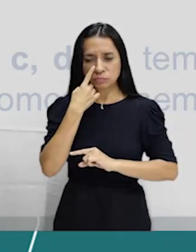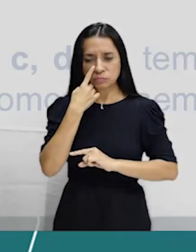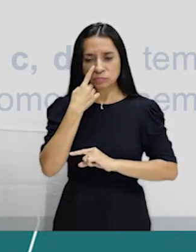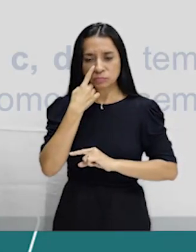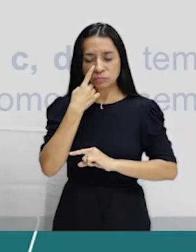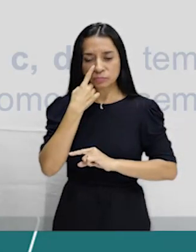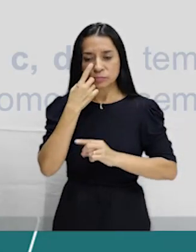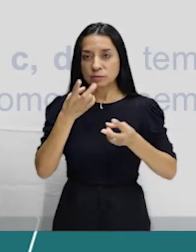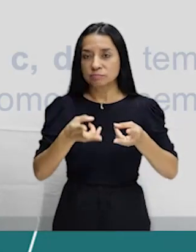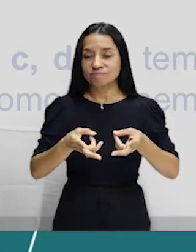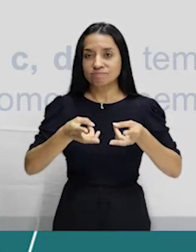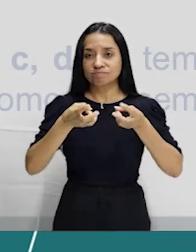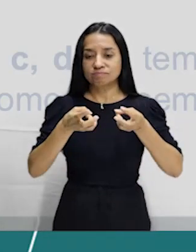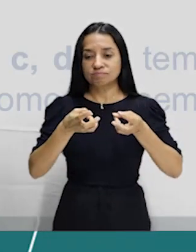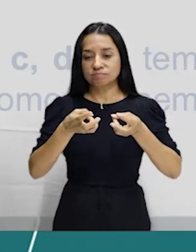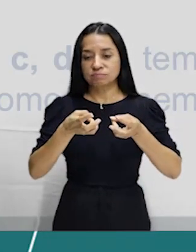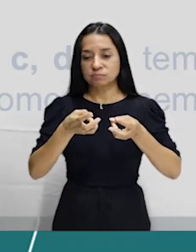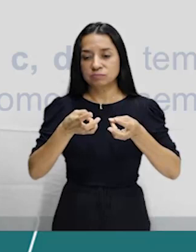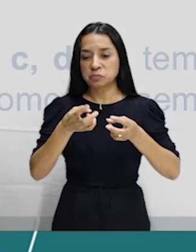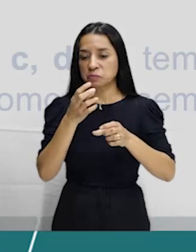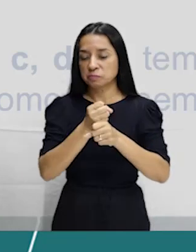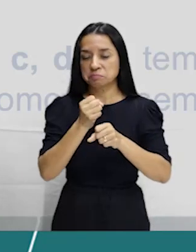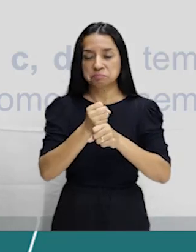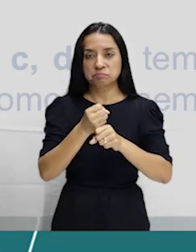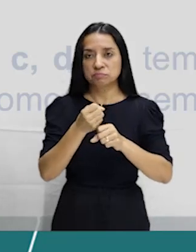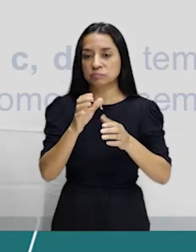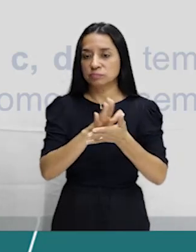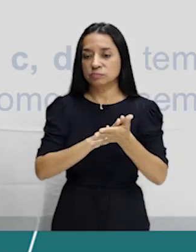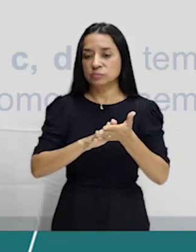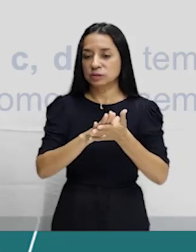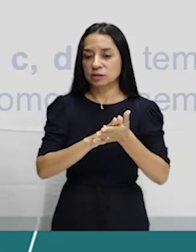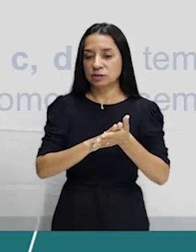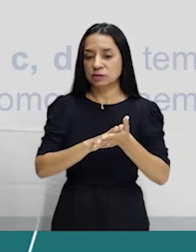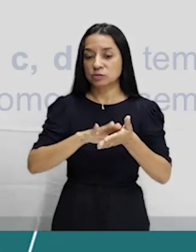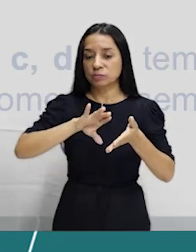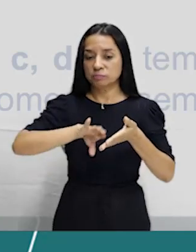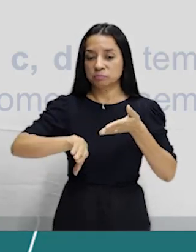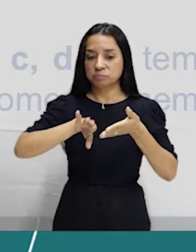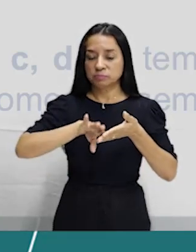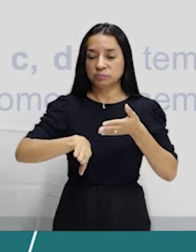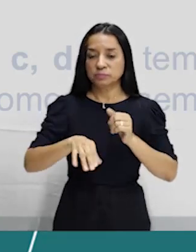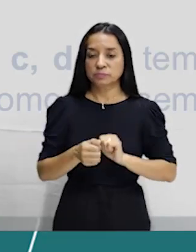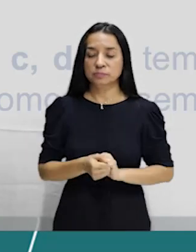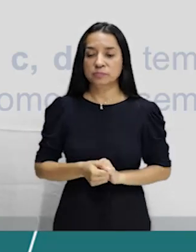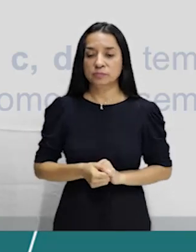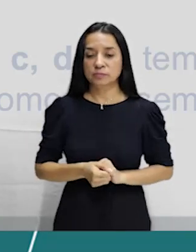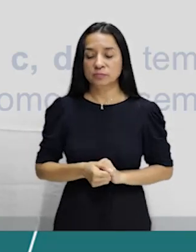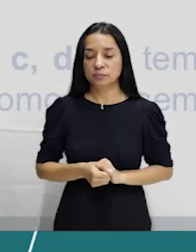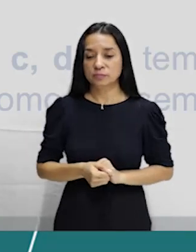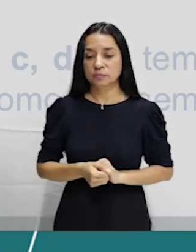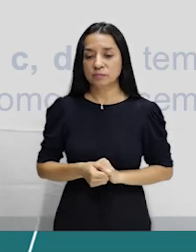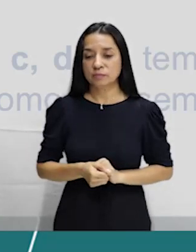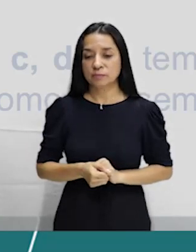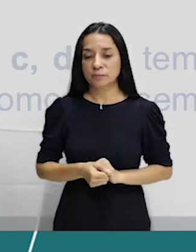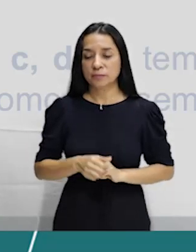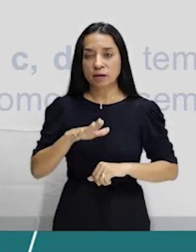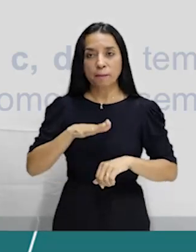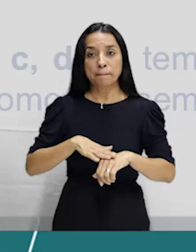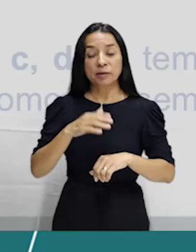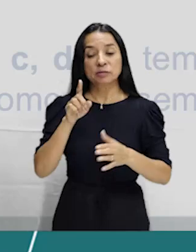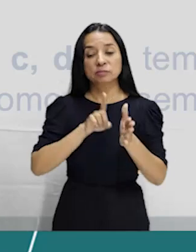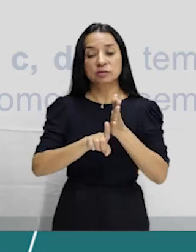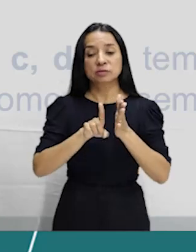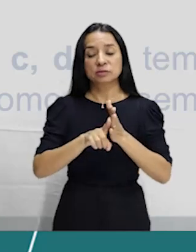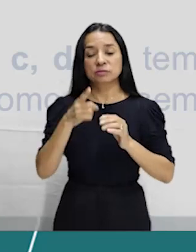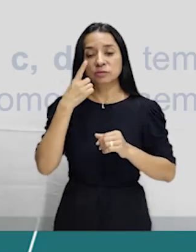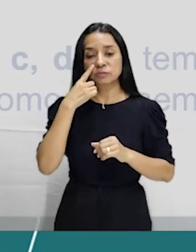nessa questão, veja, a gente não fez conta nenhuma, nós fomos inclusive por eliminação, tá bom? Então, essa foi mais uma questão que nós